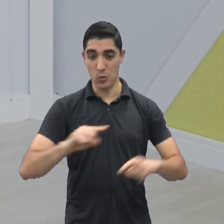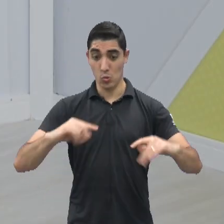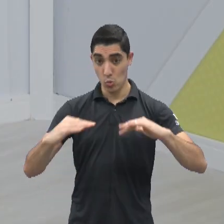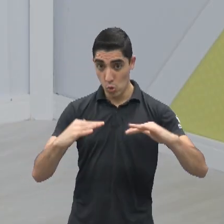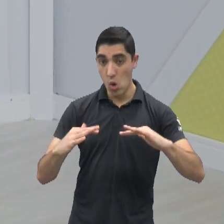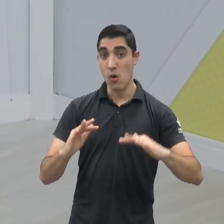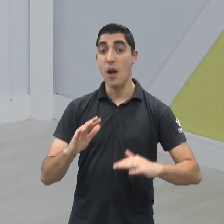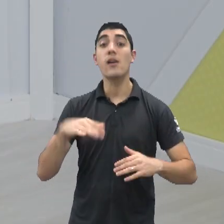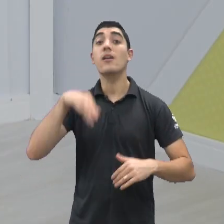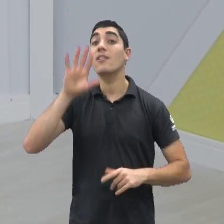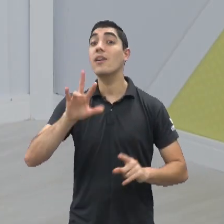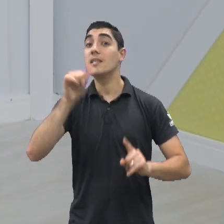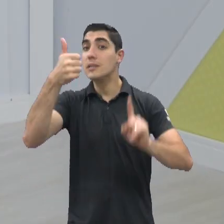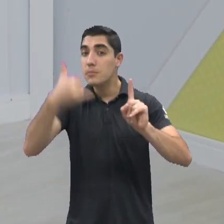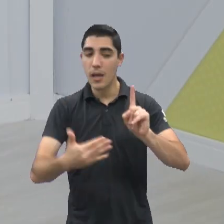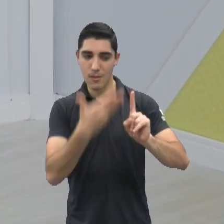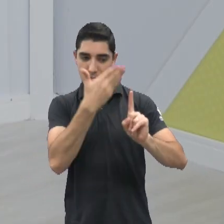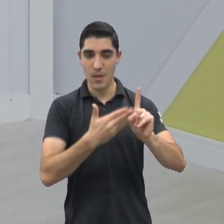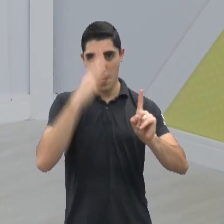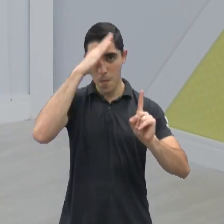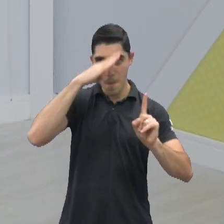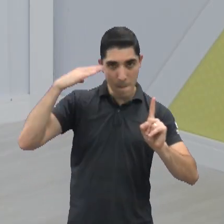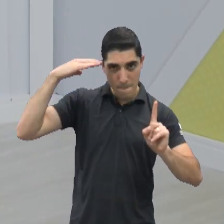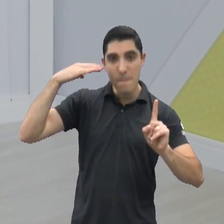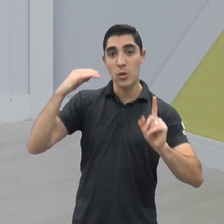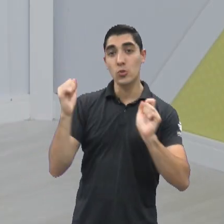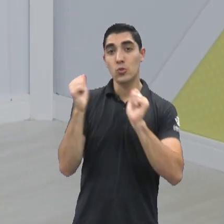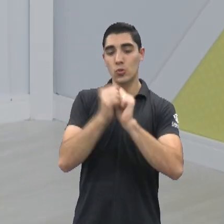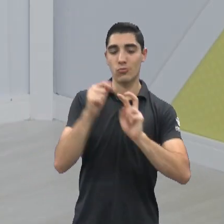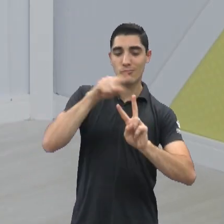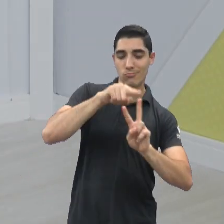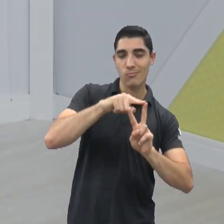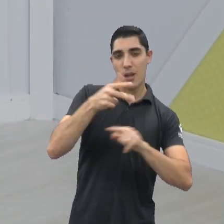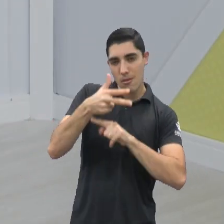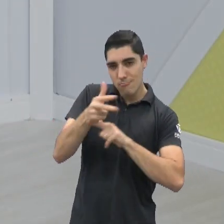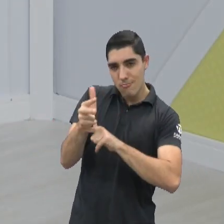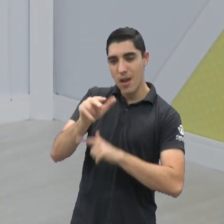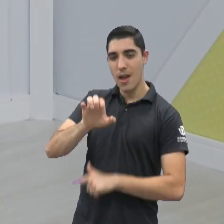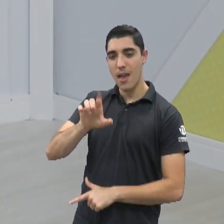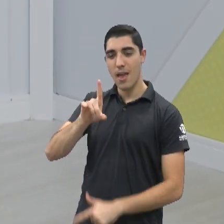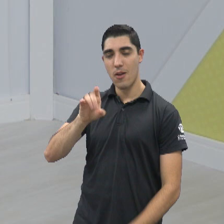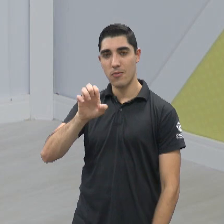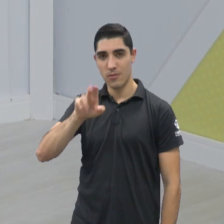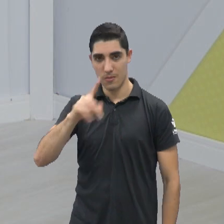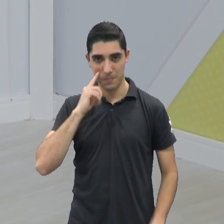o que aconteceu, com imagens do Elder Soares. Dá o play, Matheus.